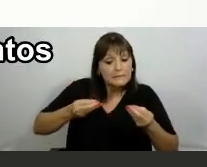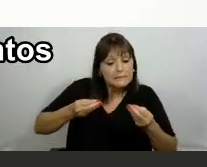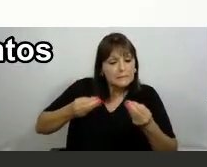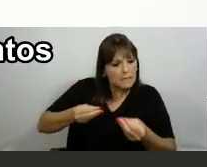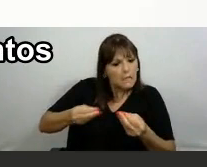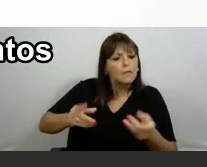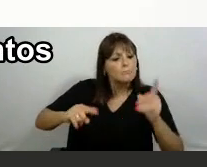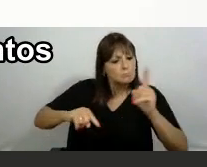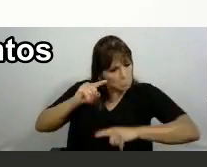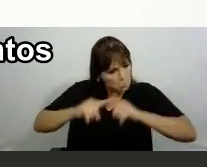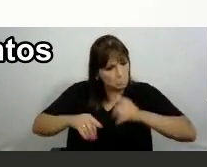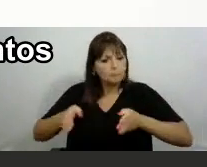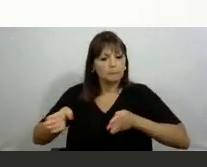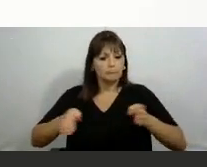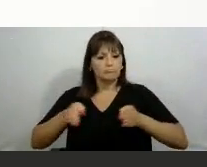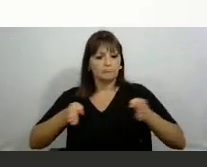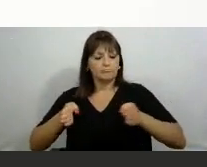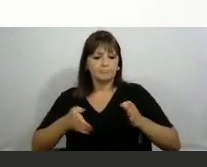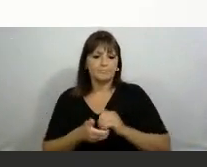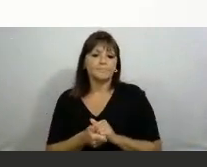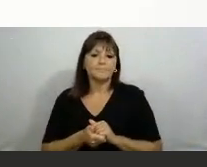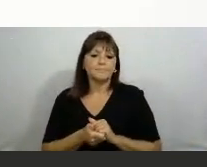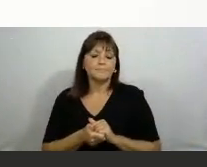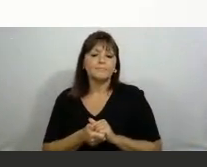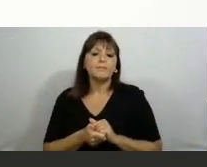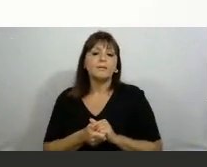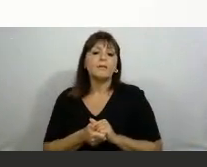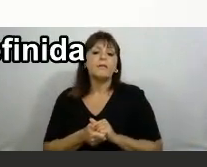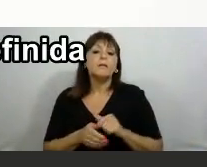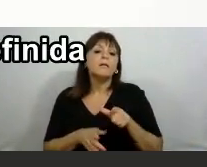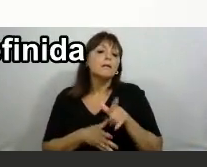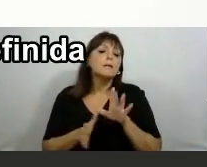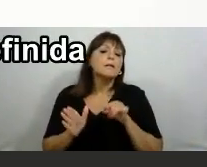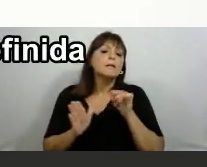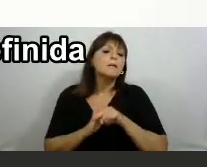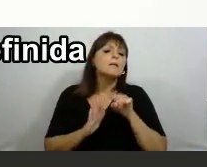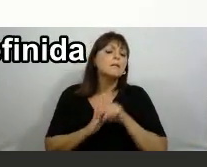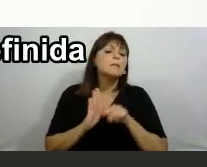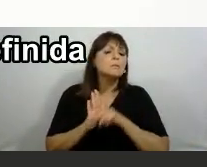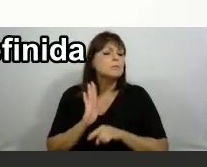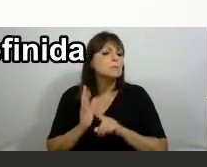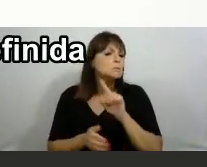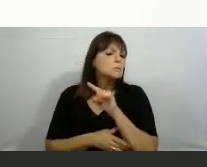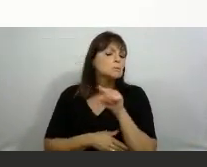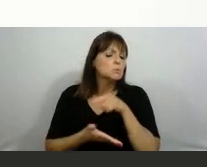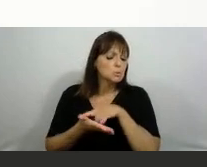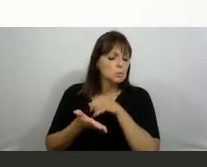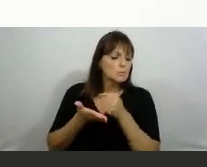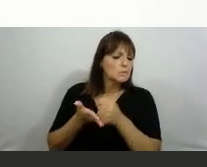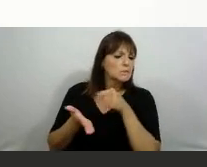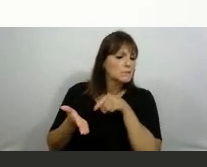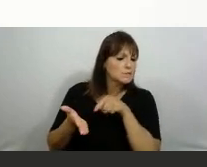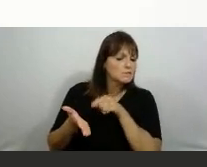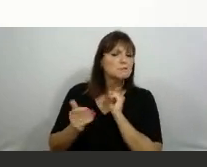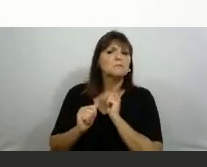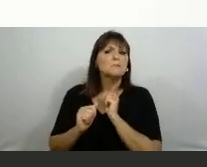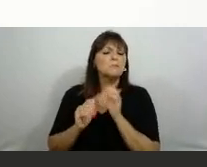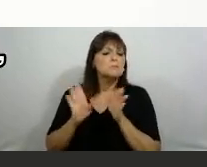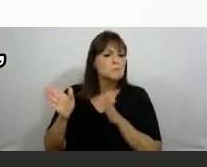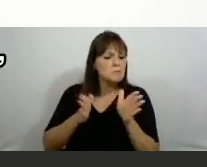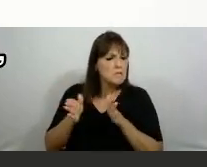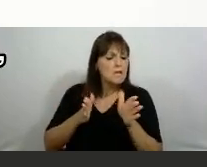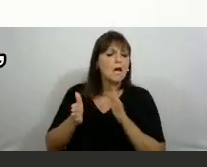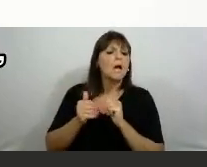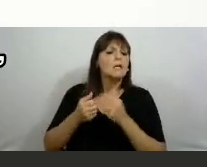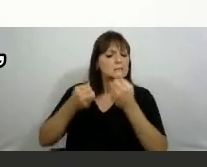produto acessível. Os questionamentos se a documentação de acessibilidade está bem definida no fluxo, se isso